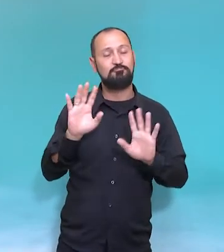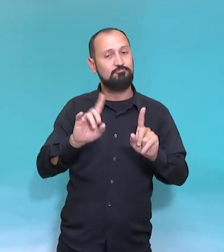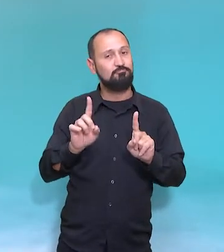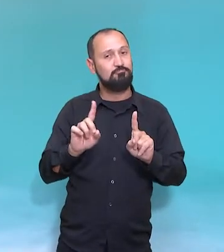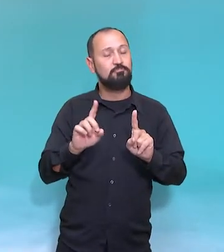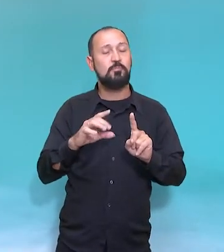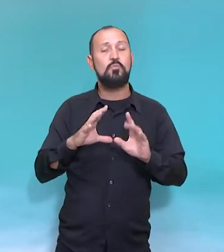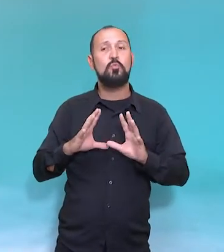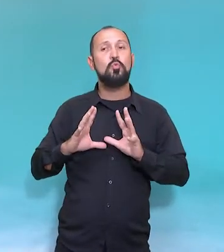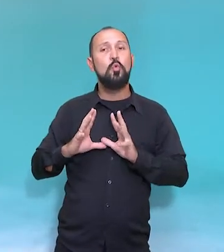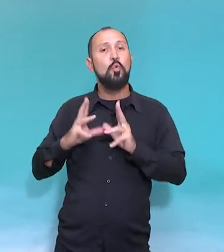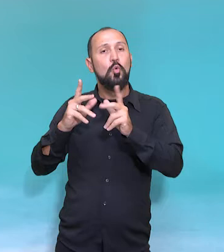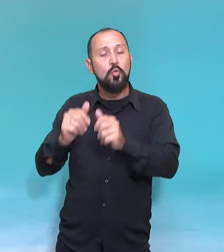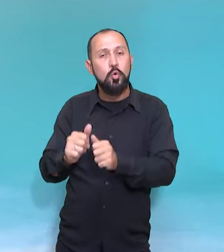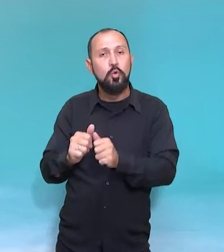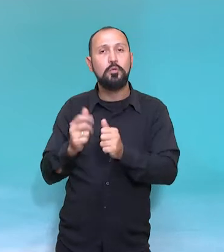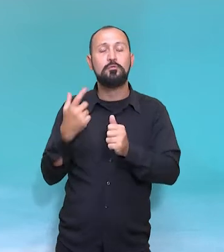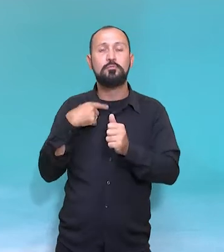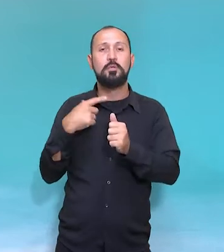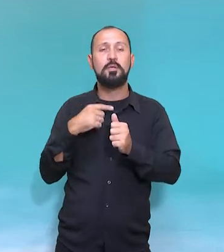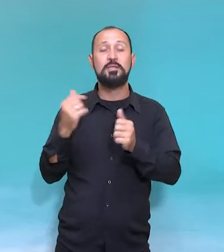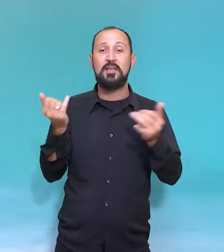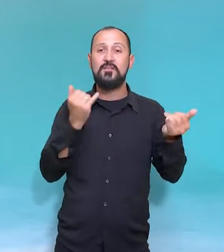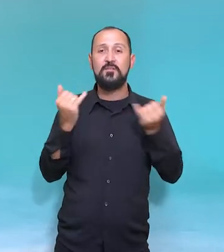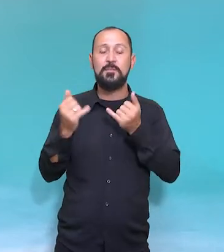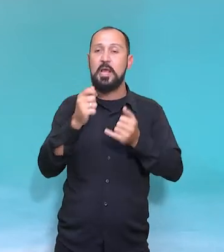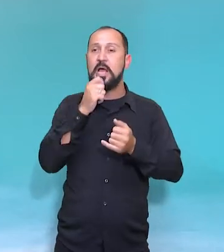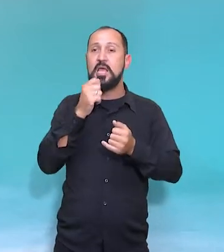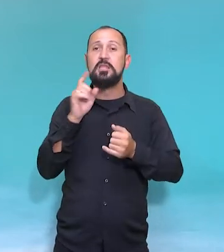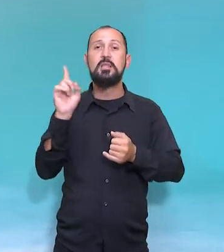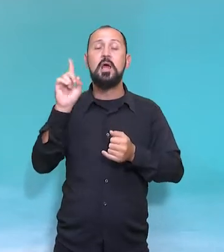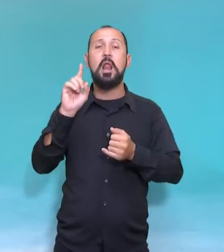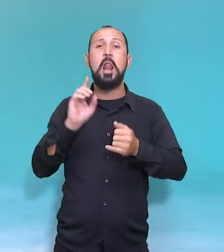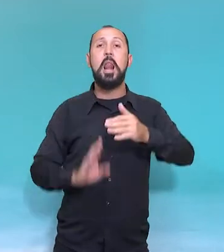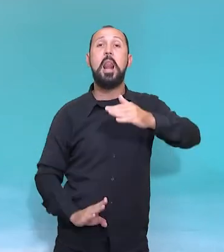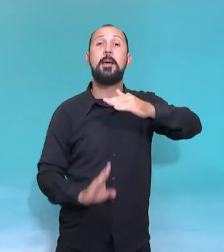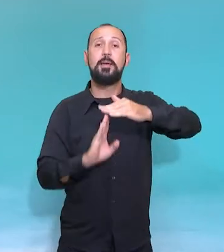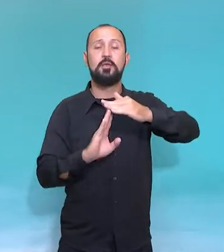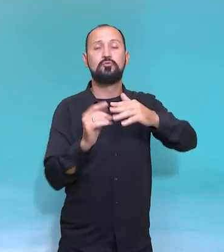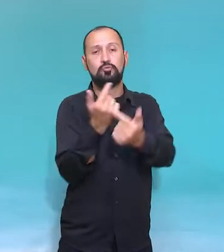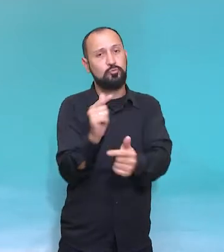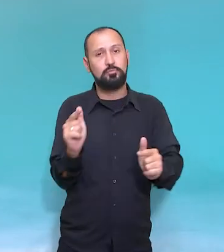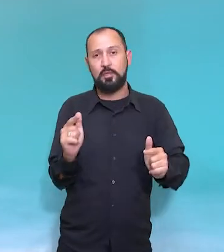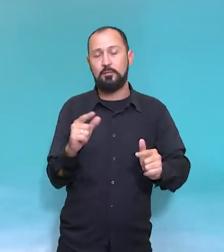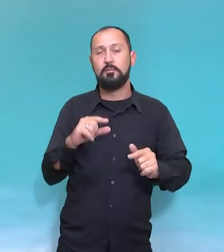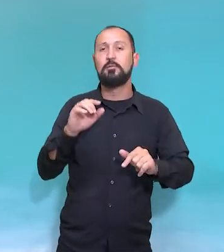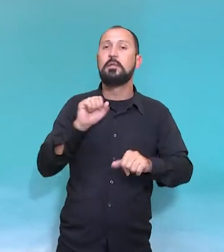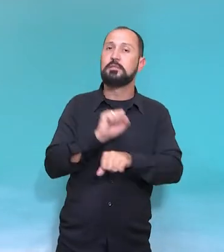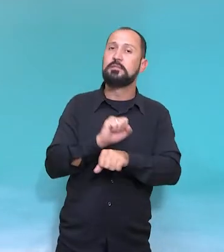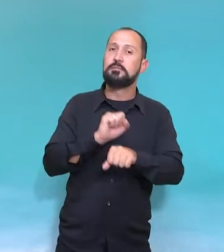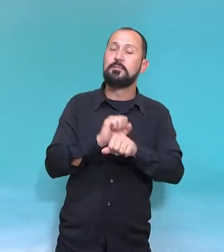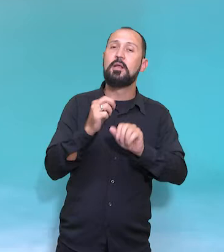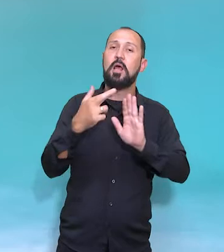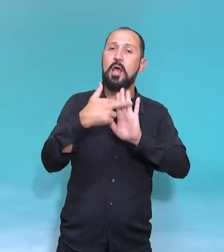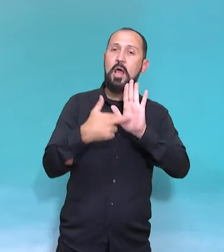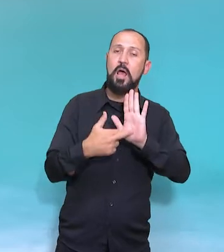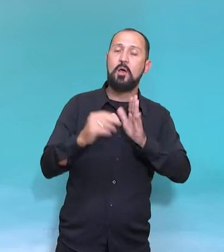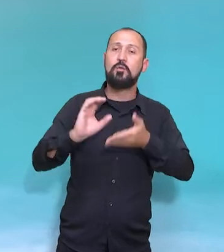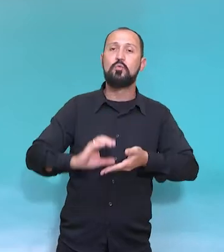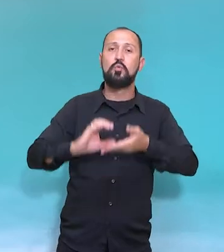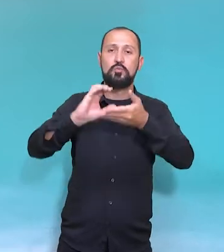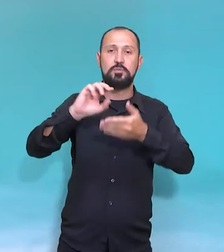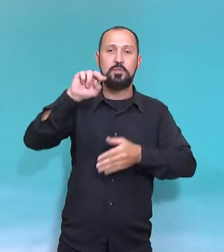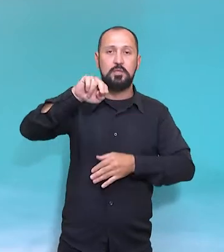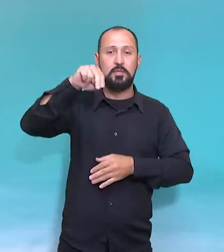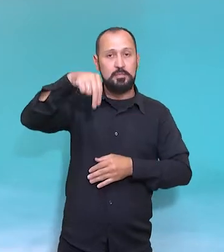2023. Esse prazo de toda essa informação do cartório ainda não está na lei, deve vir com a regulamentação do